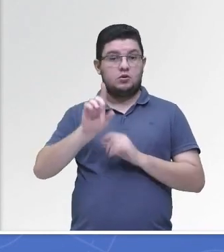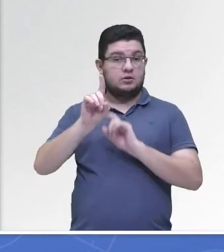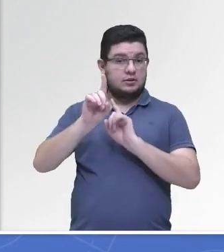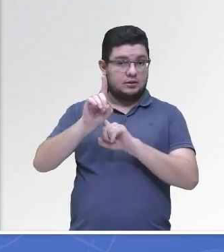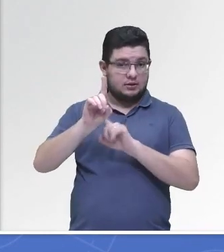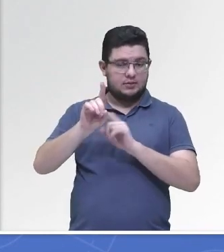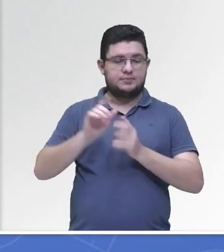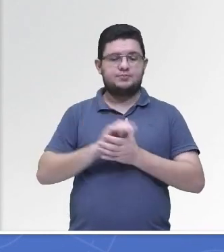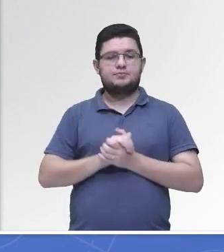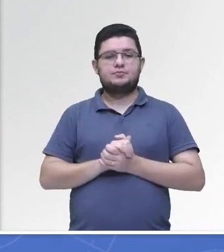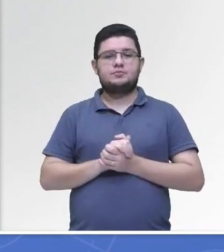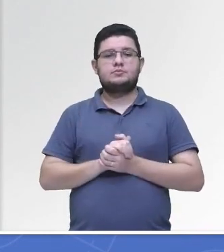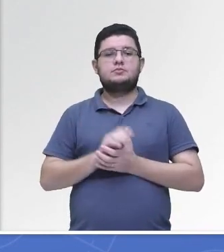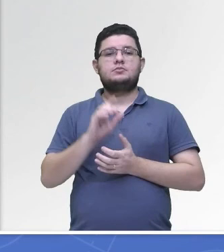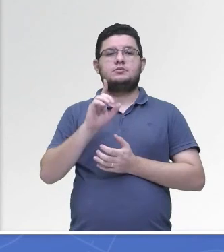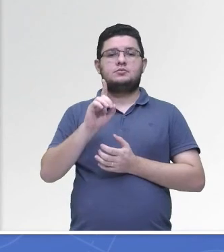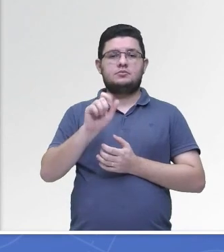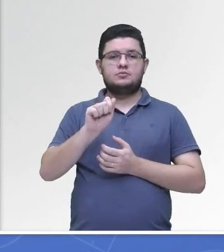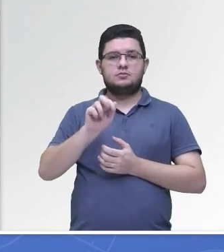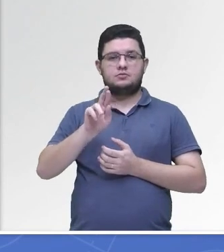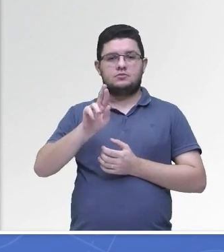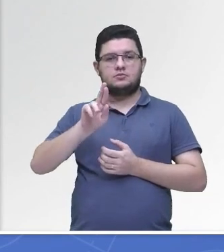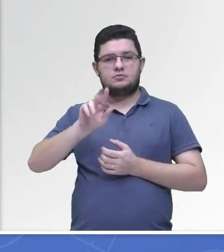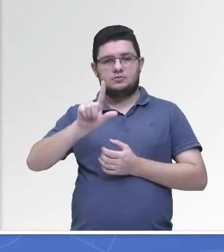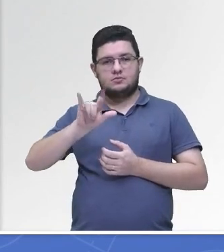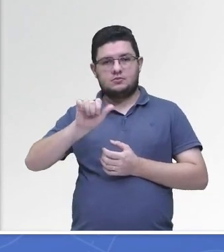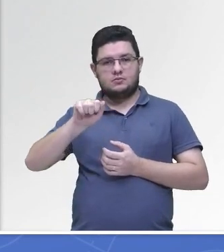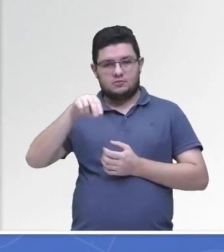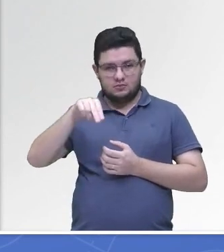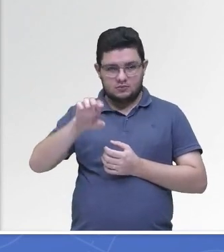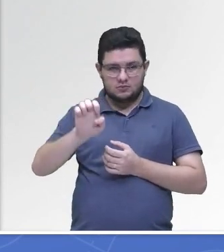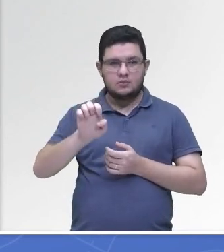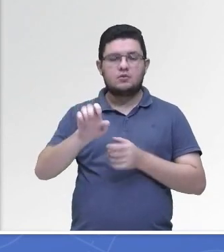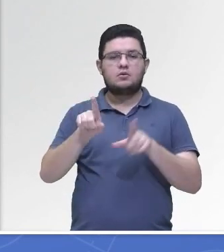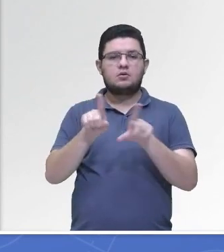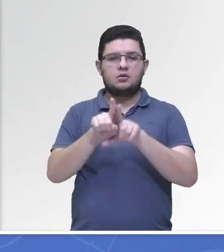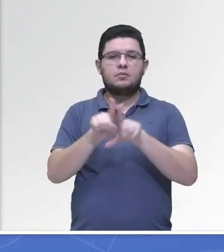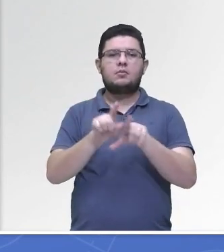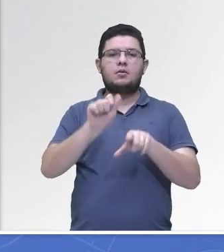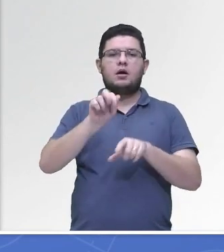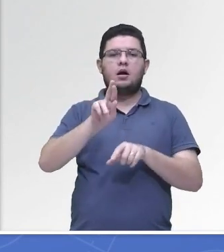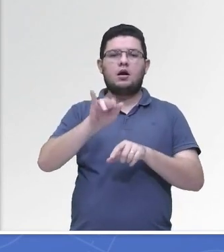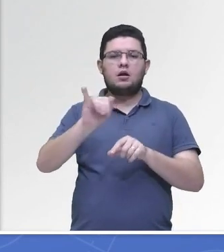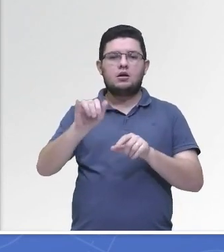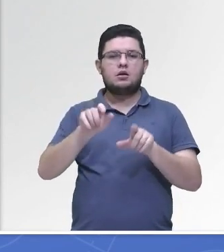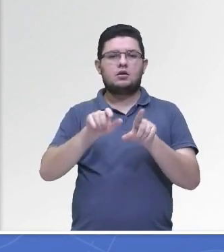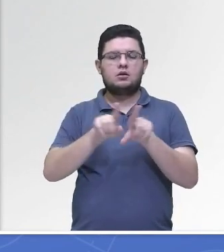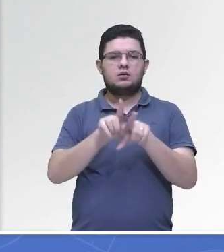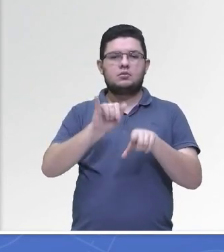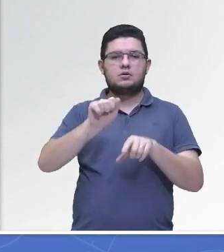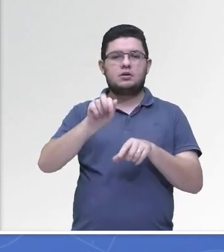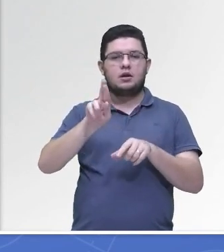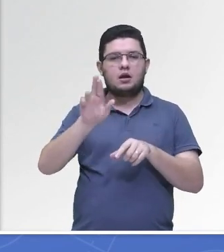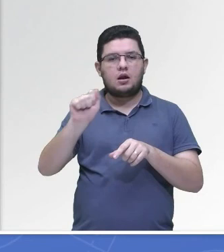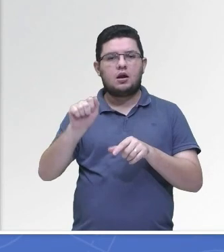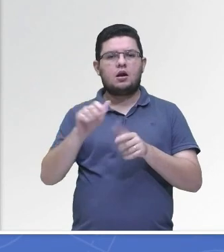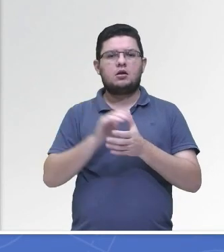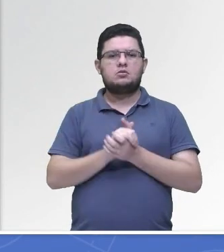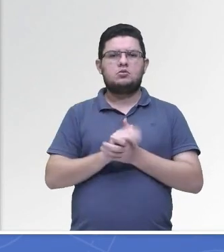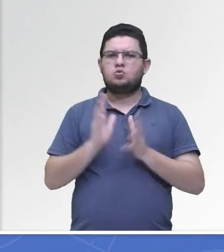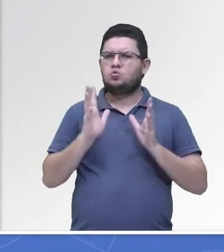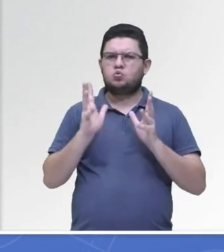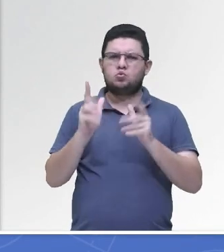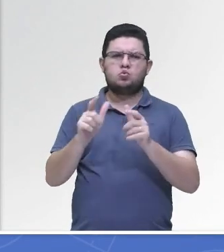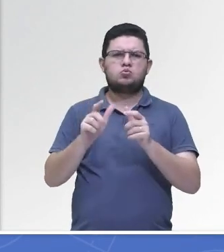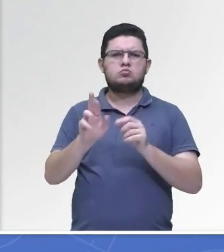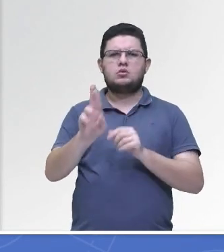Karina, Darliane, Domini, Ari, Iara, todo mundo indo aqui na letra